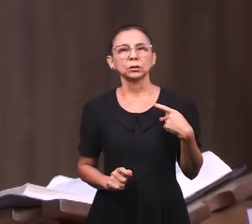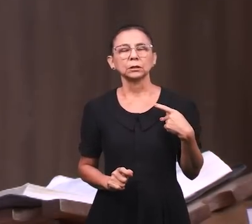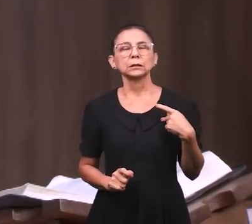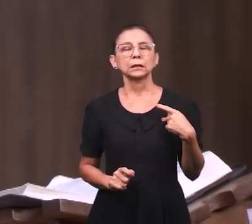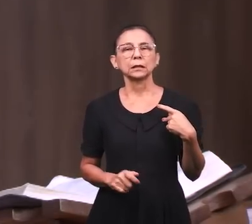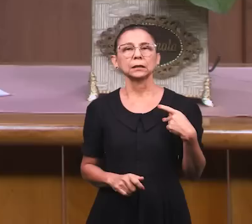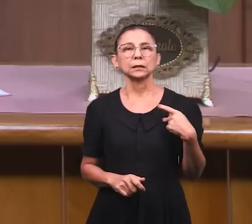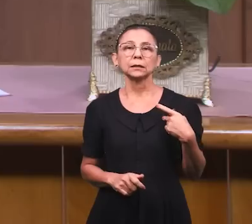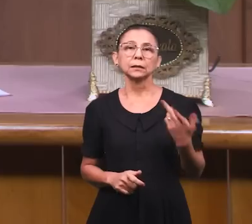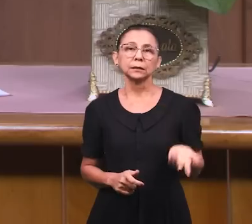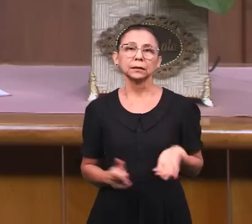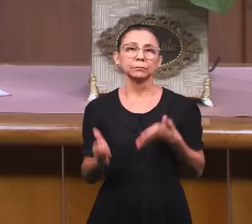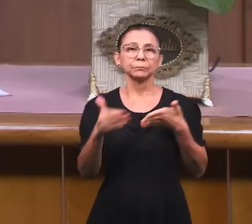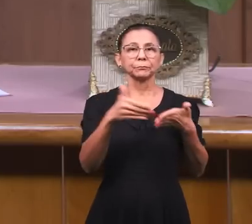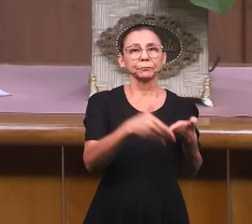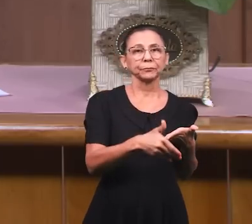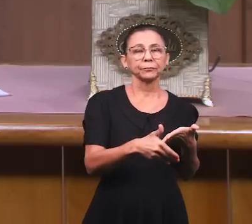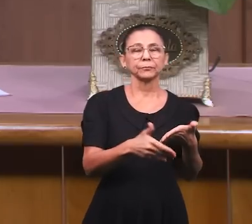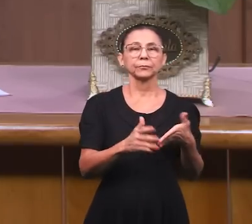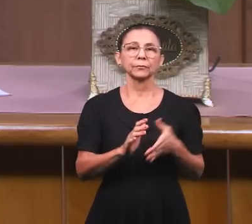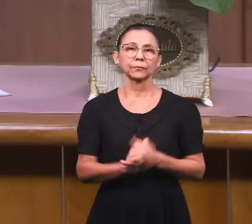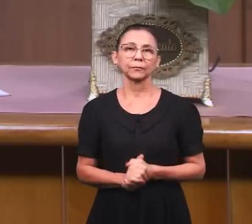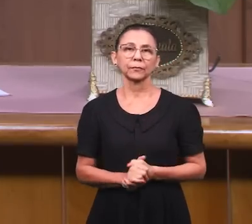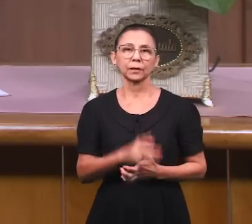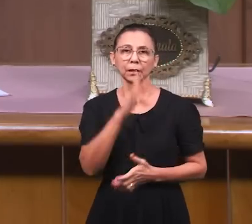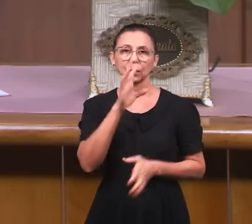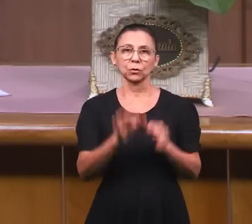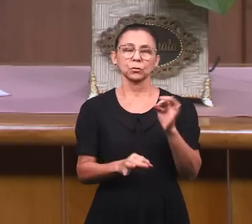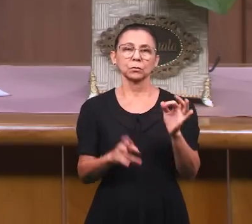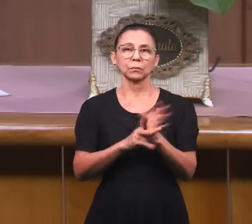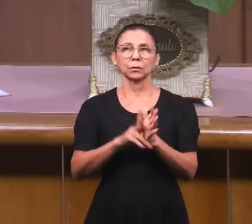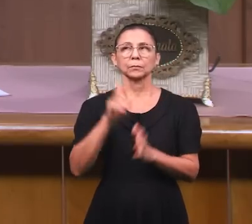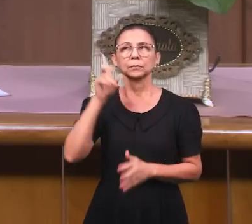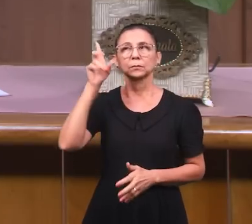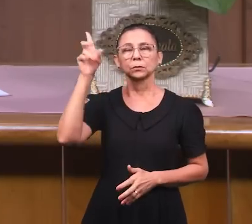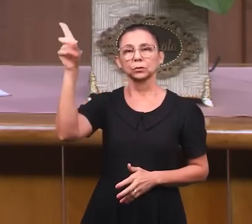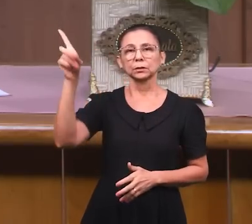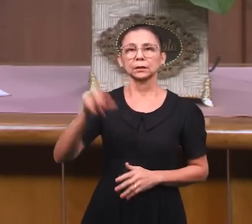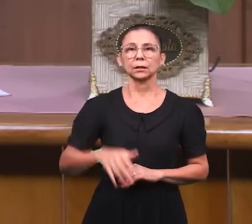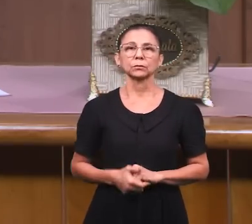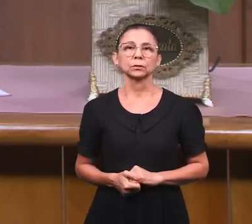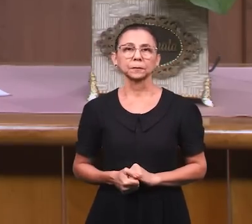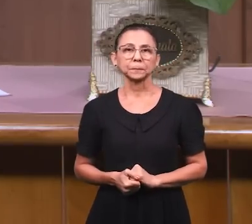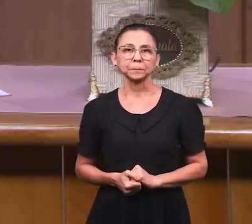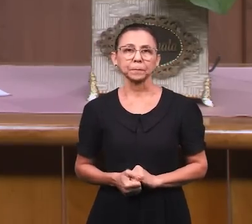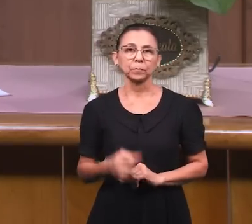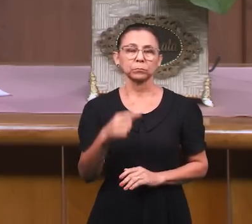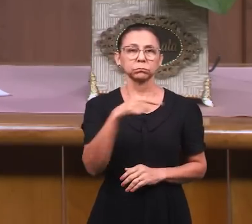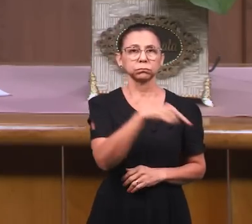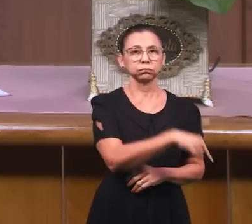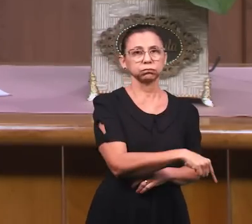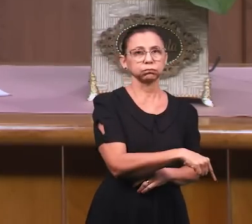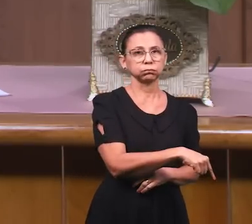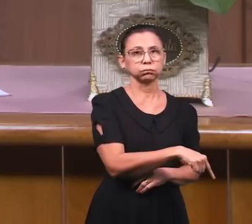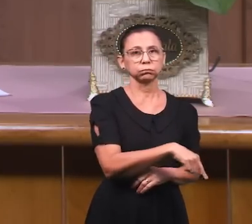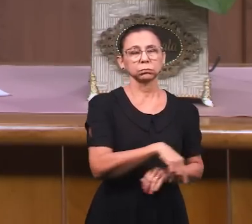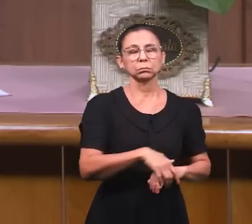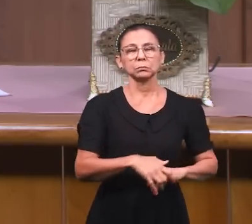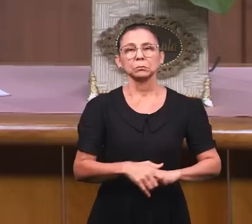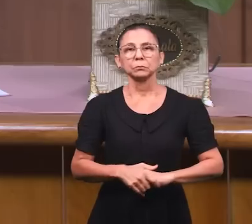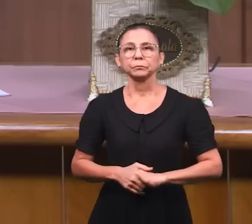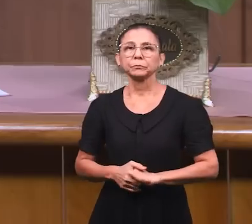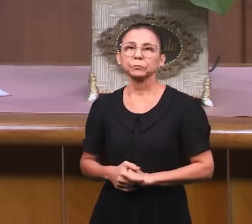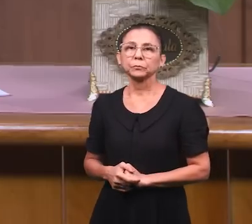a morte. E essa morte aqui é uma eternidade sem Deus. E nesse caminho,